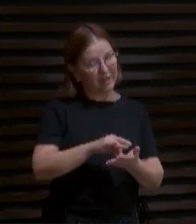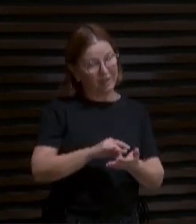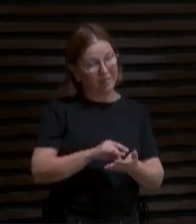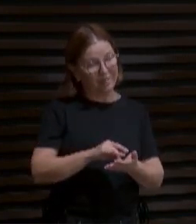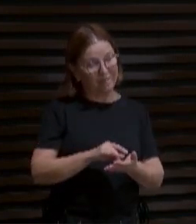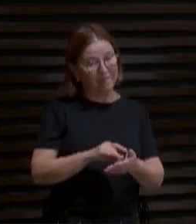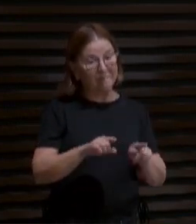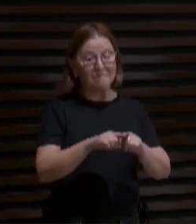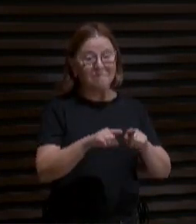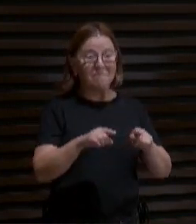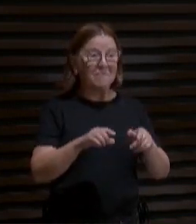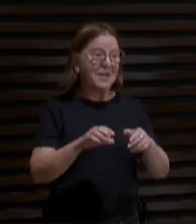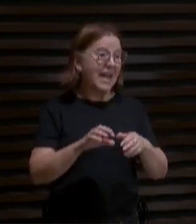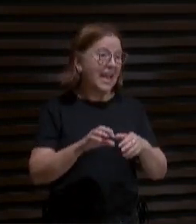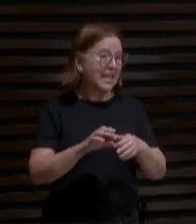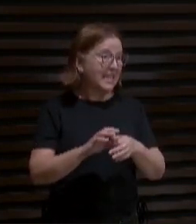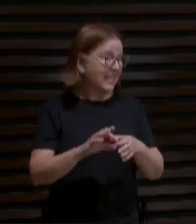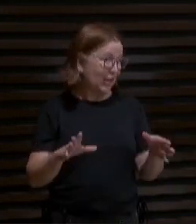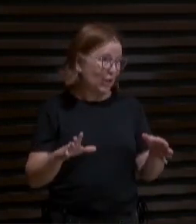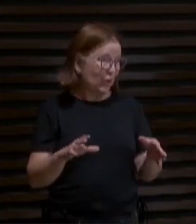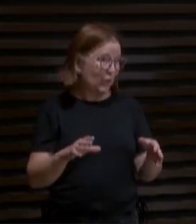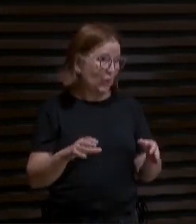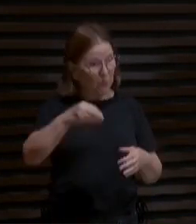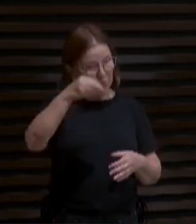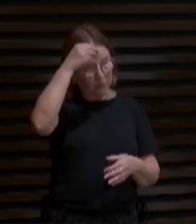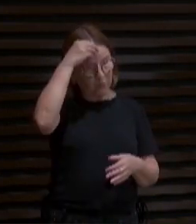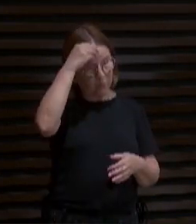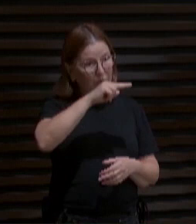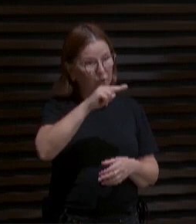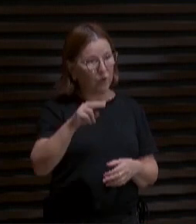Ló. E este Ló